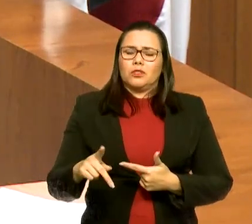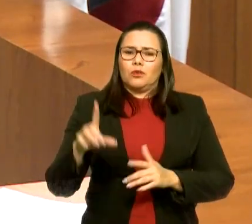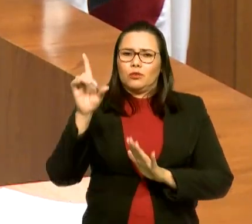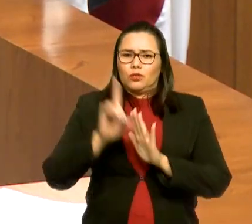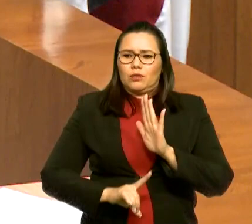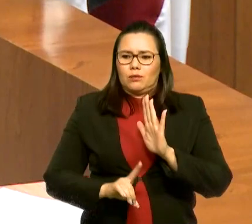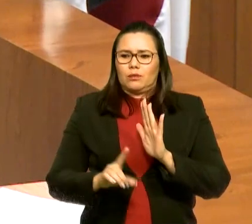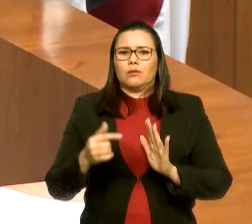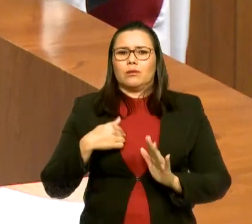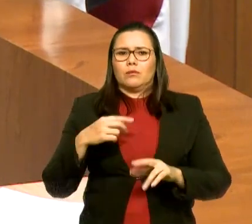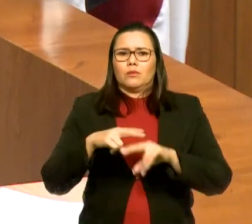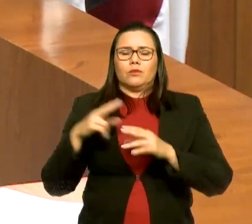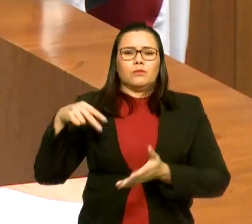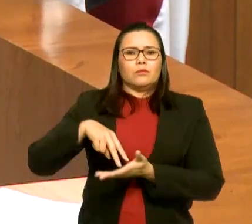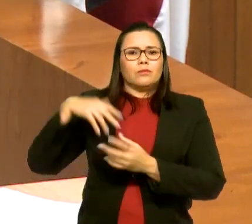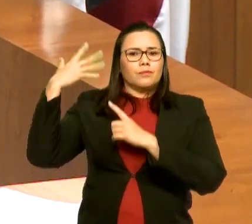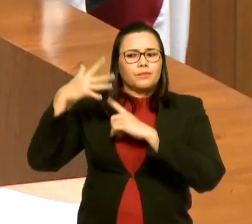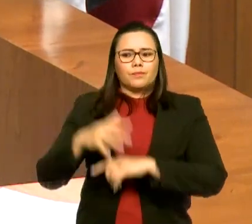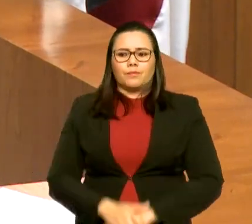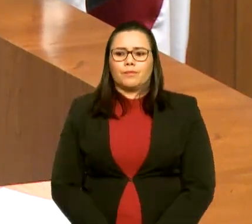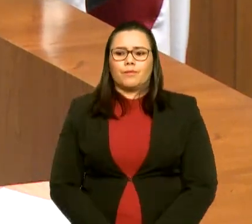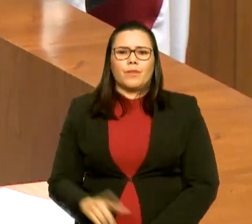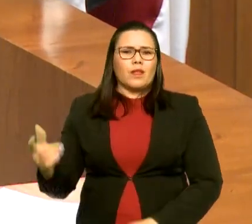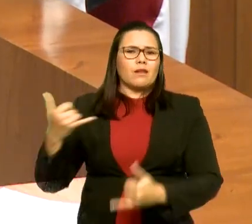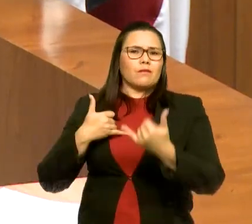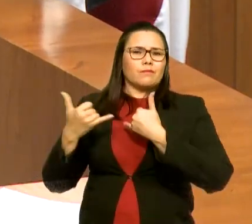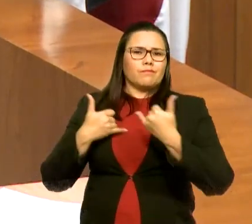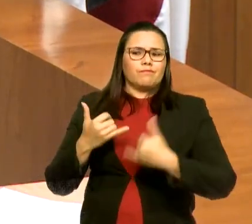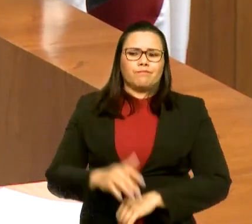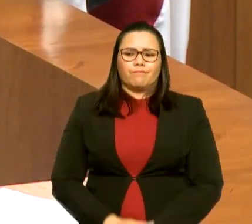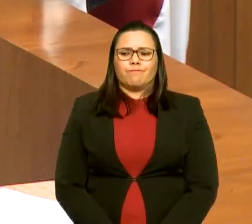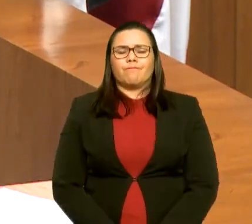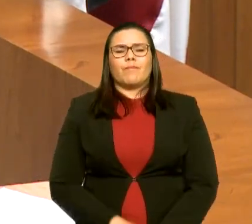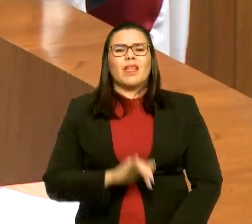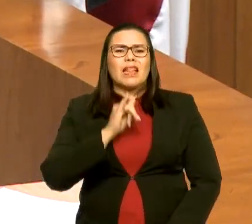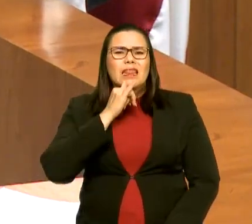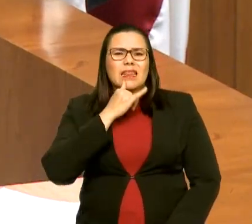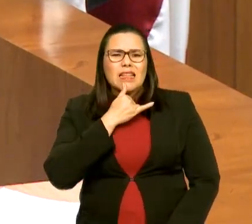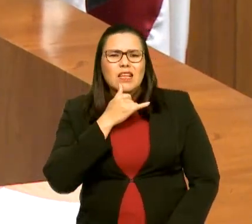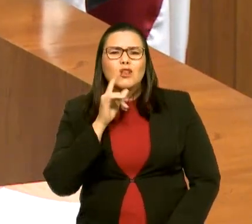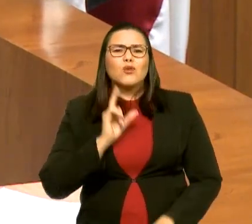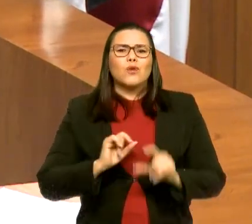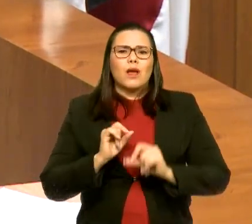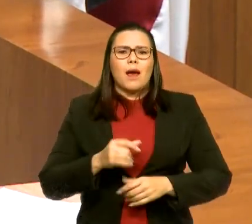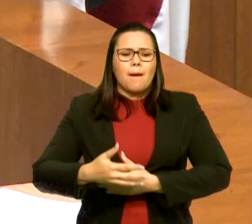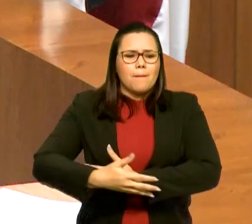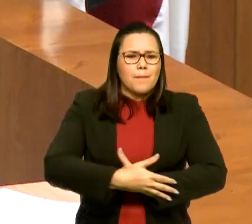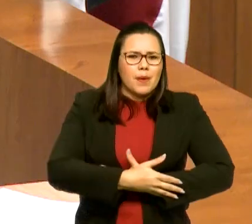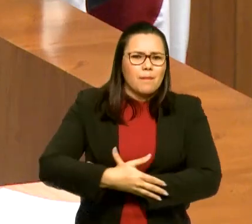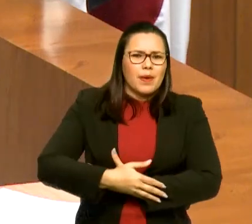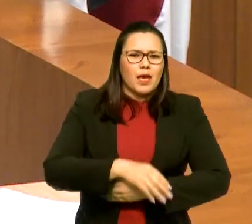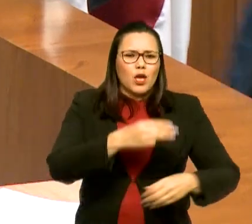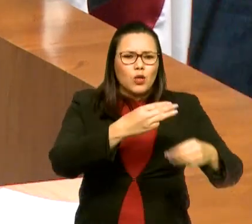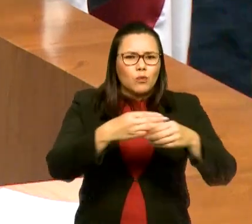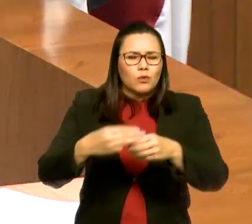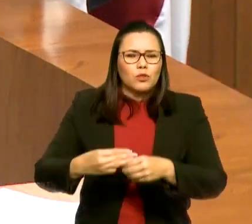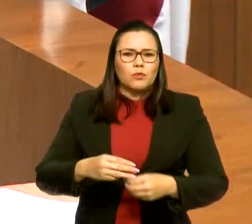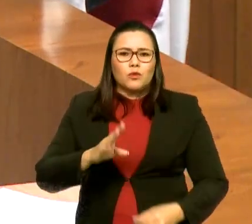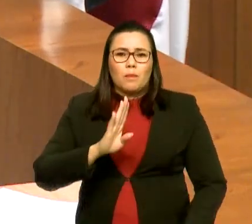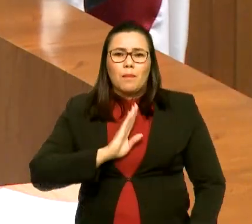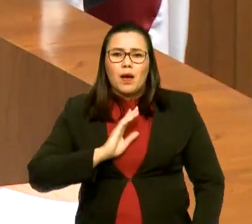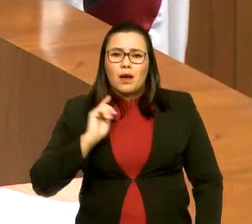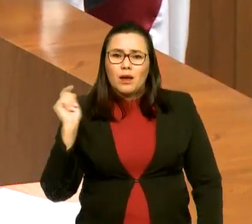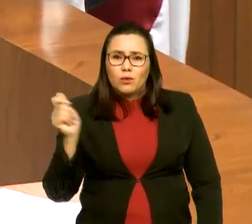nessa tribuna, tivemos conhecimento do triste caso onde ocorreu com uma bebê na zona rural no município de Barra do